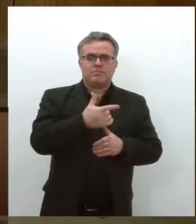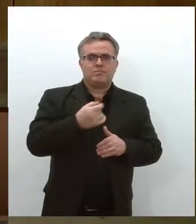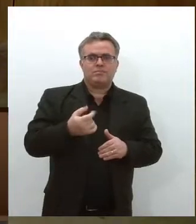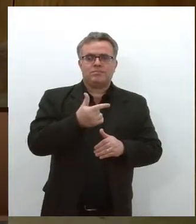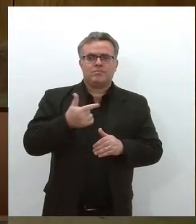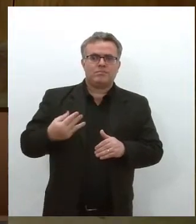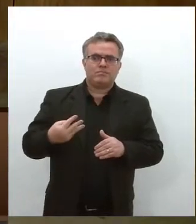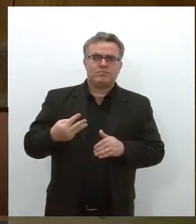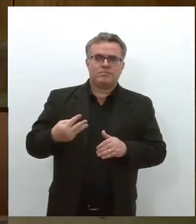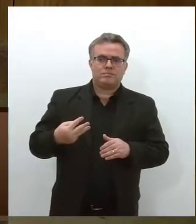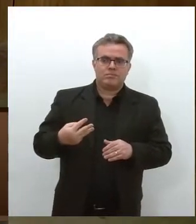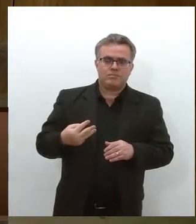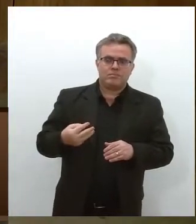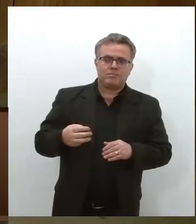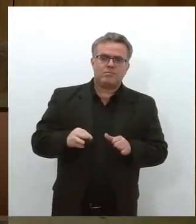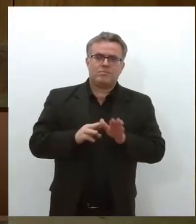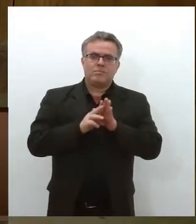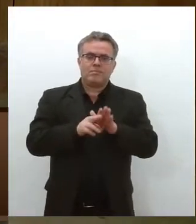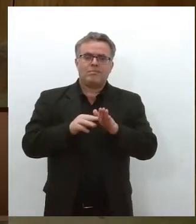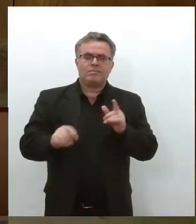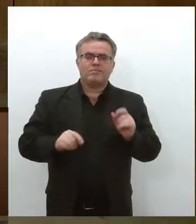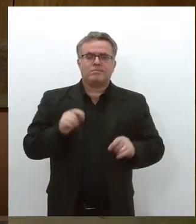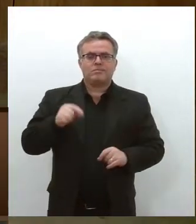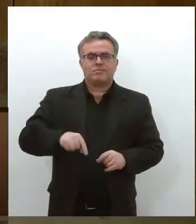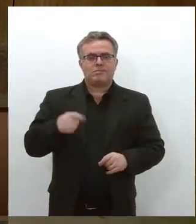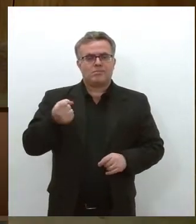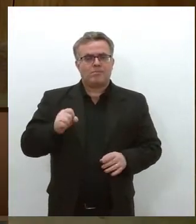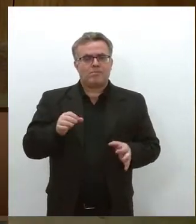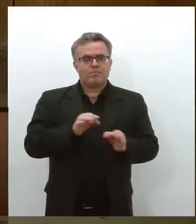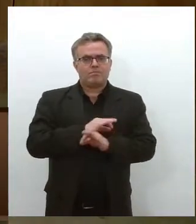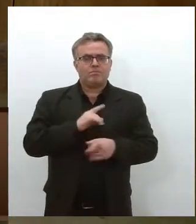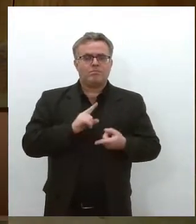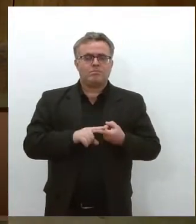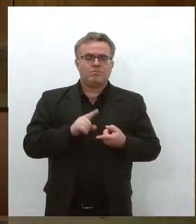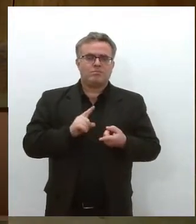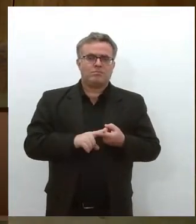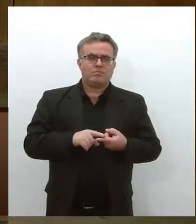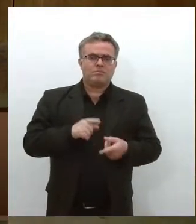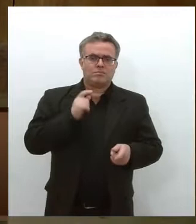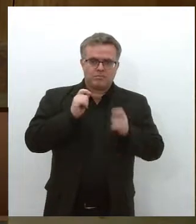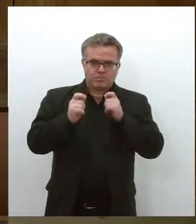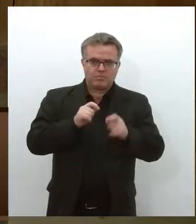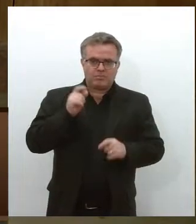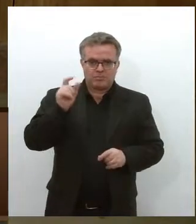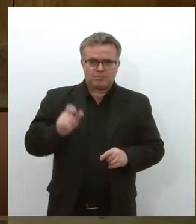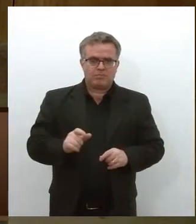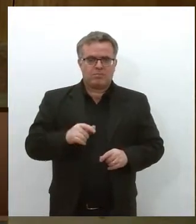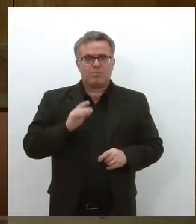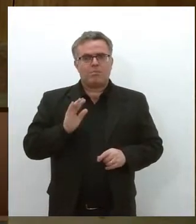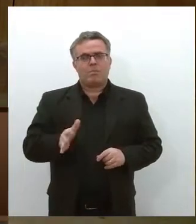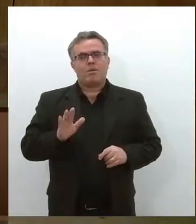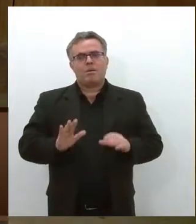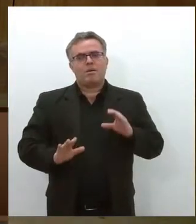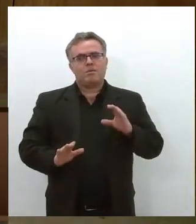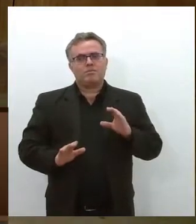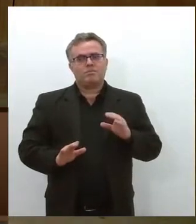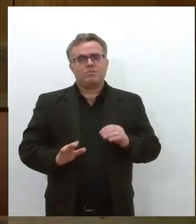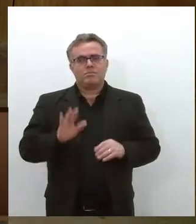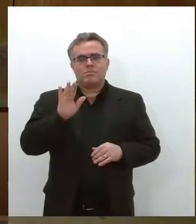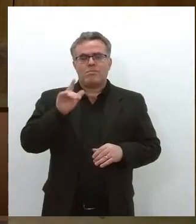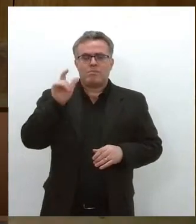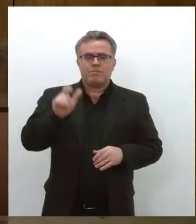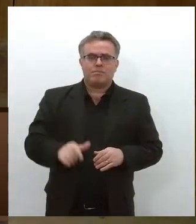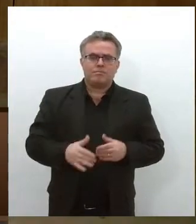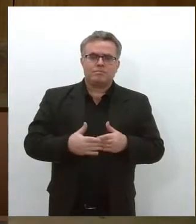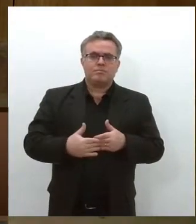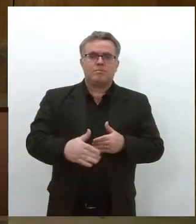né, nossos representantes. E aqui no estado também, hoje a gente tem até uma das nossas entrevistadas que foi eleita agora para a próxima